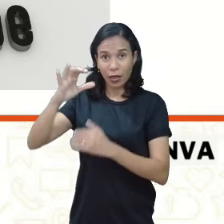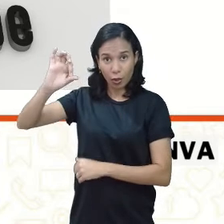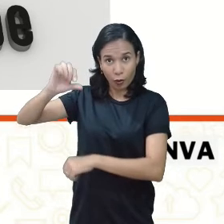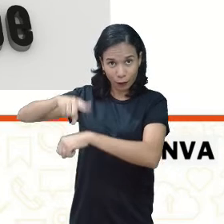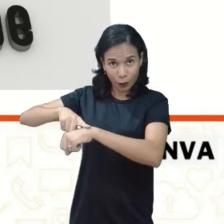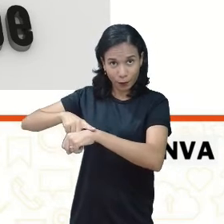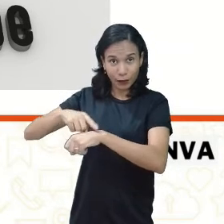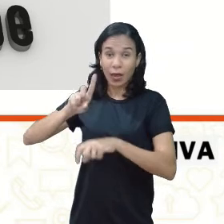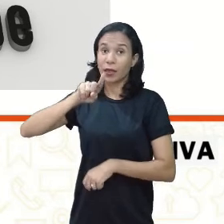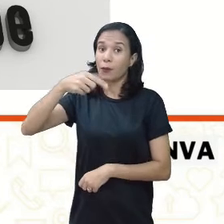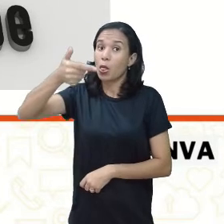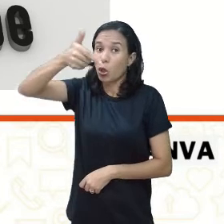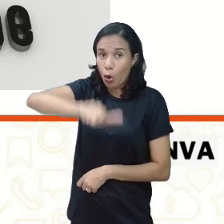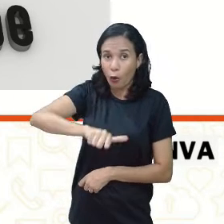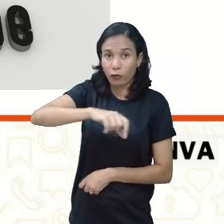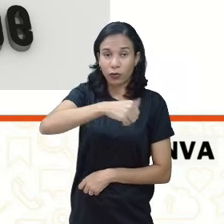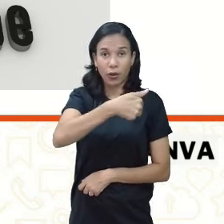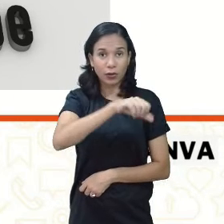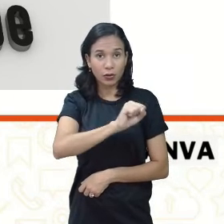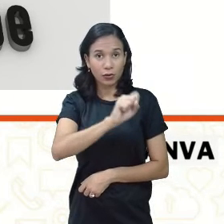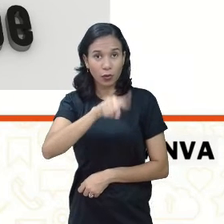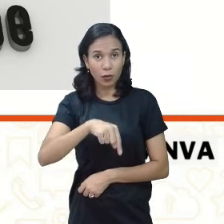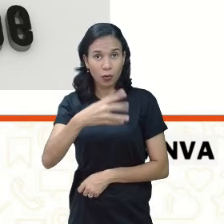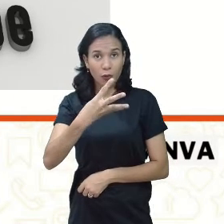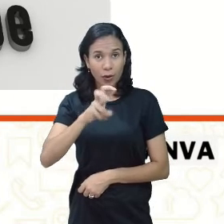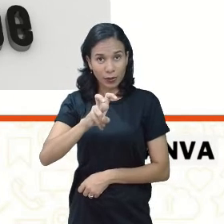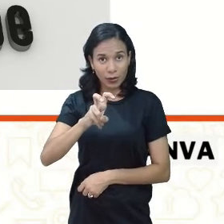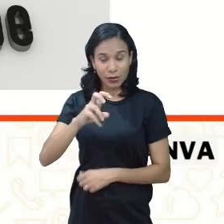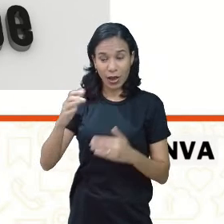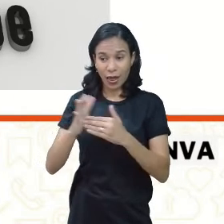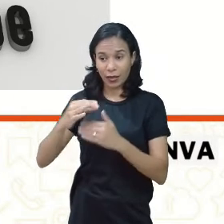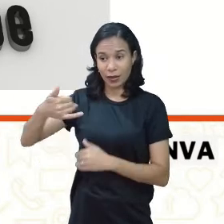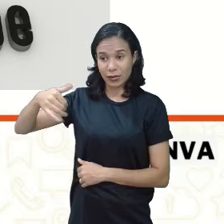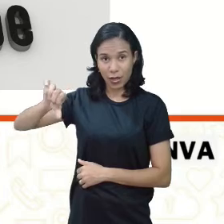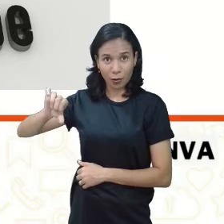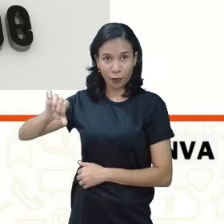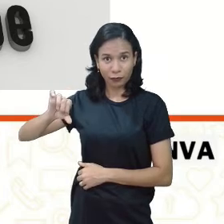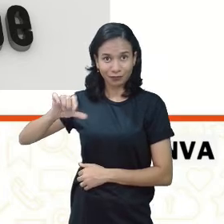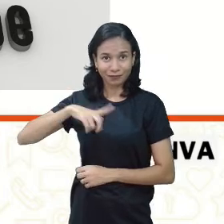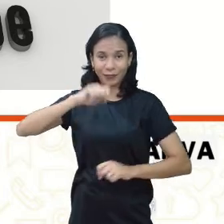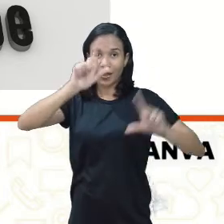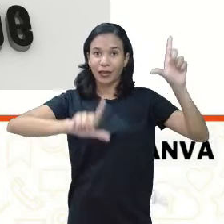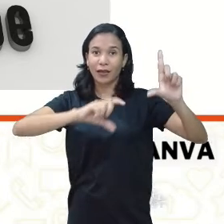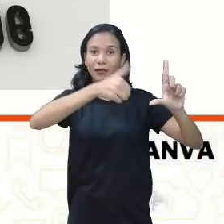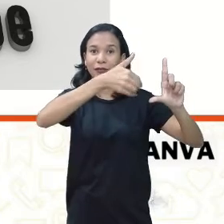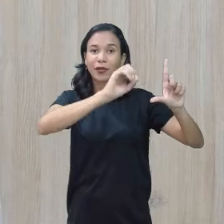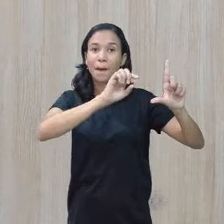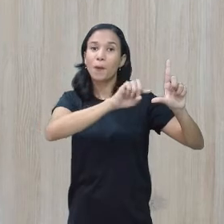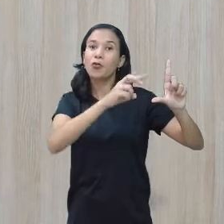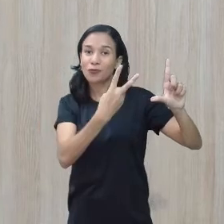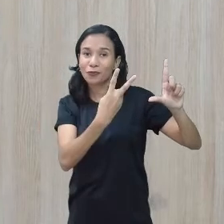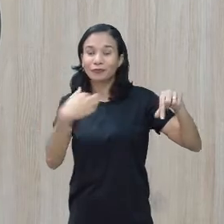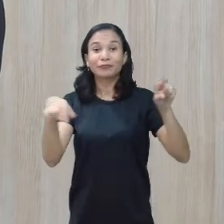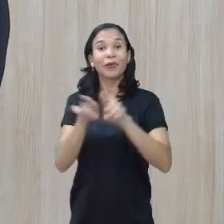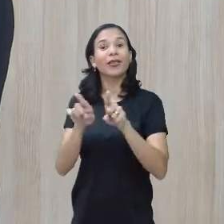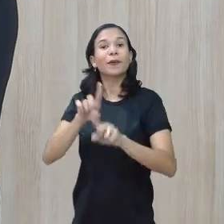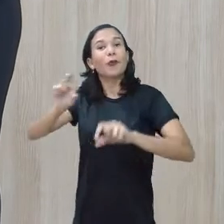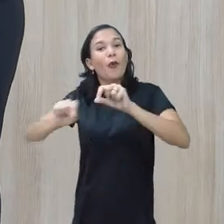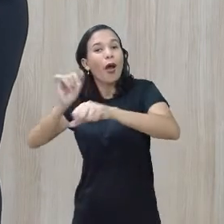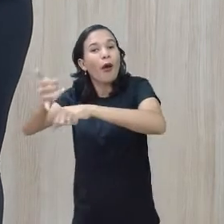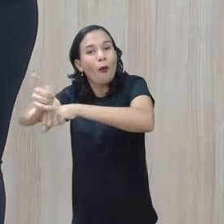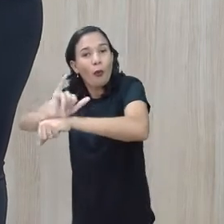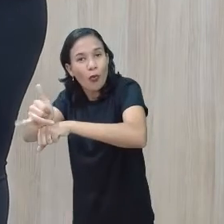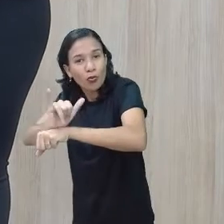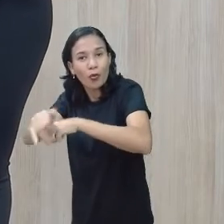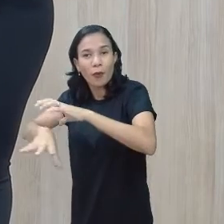reprise, 18h45 às 19h, no canal 10.2. E também no YouTube, no